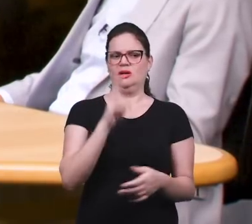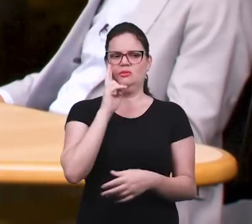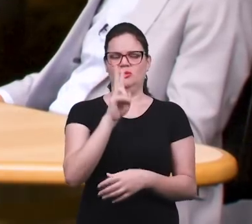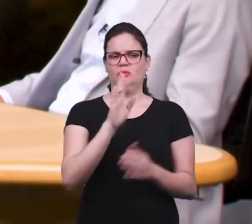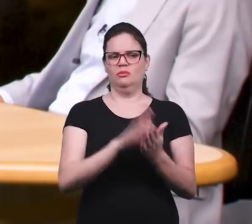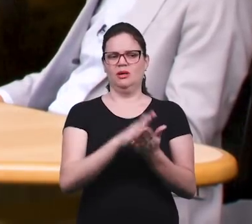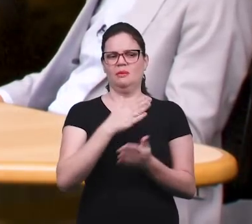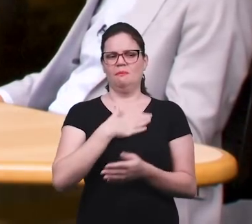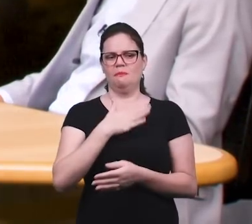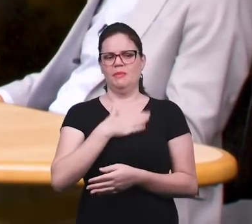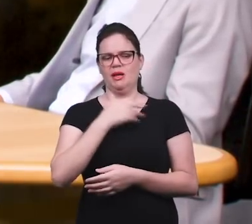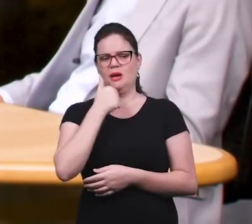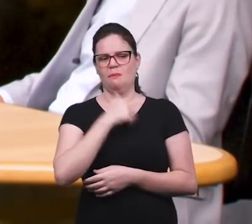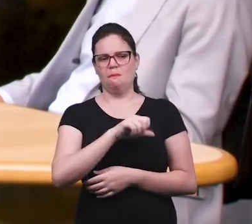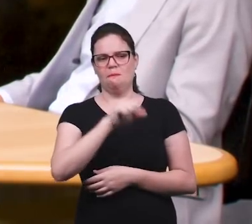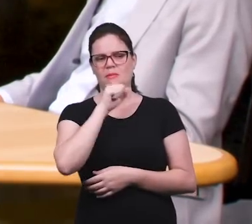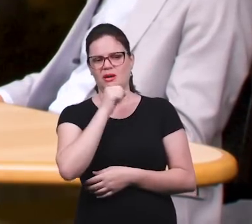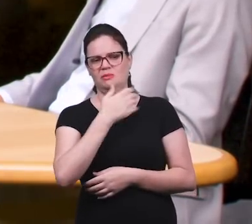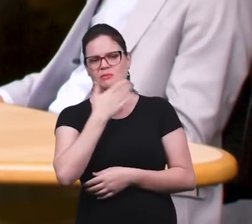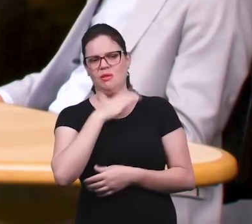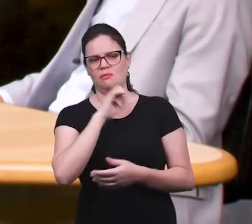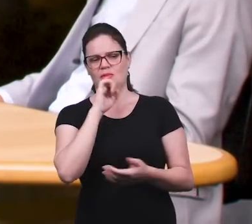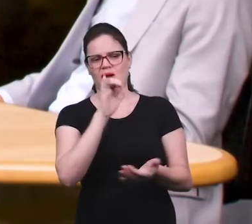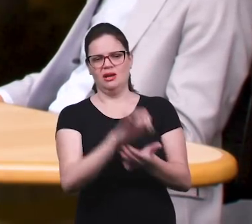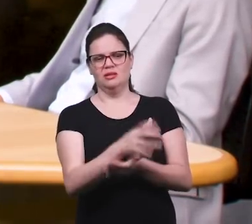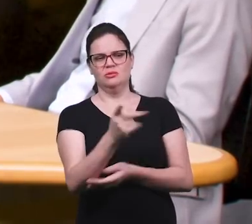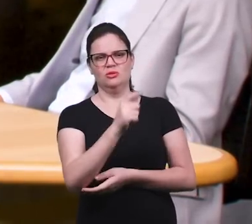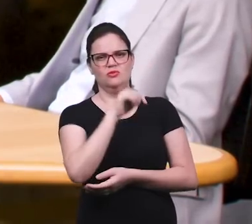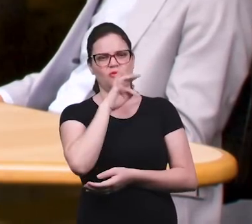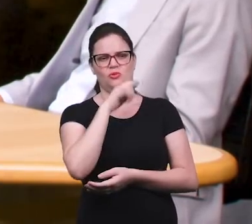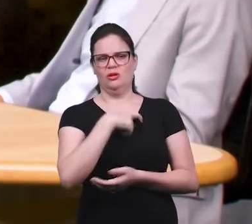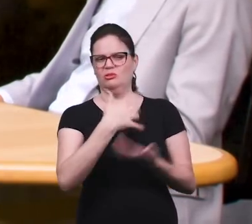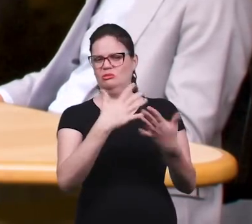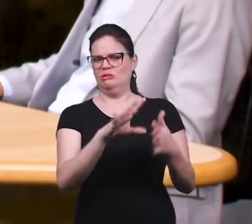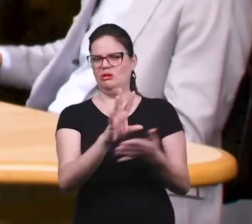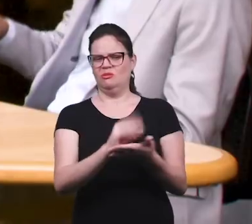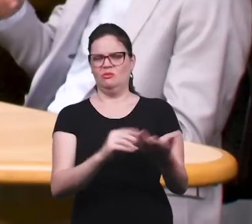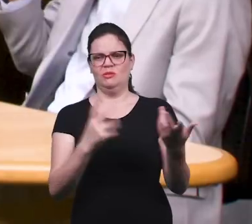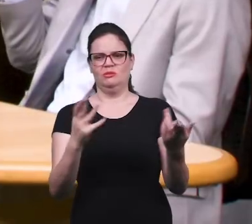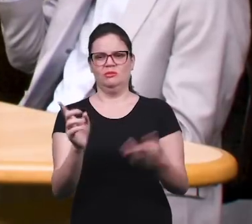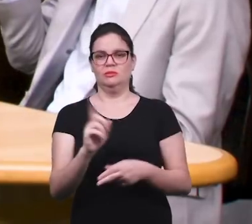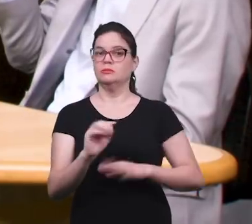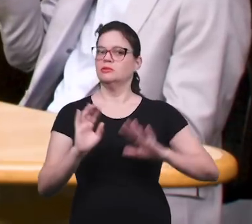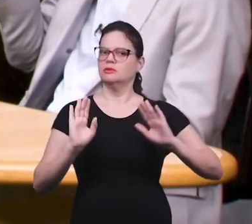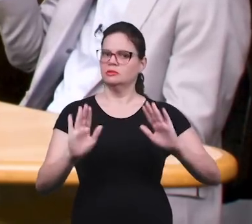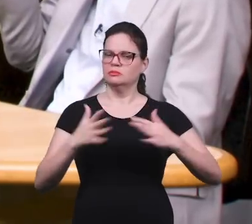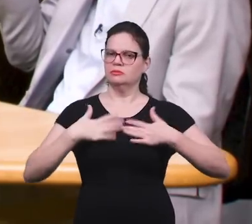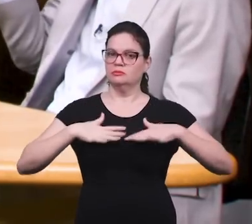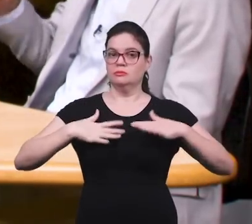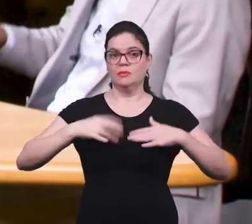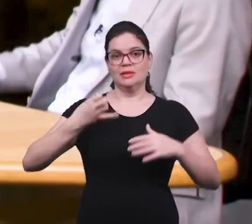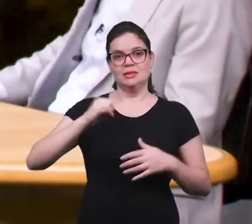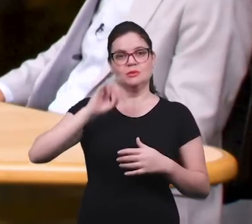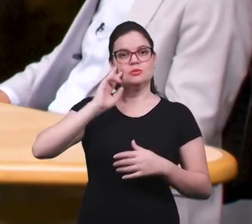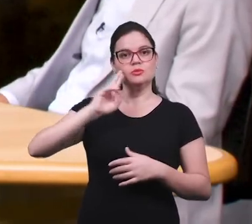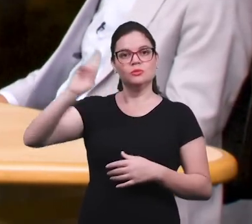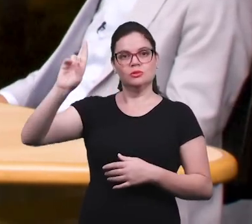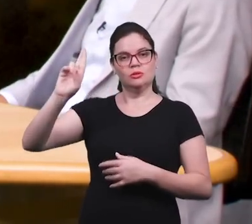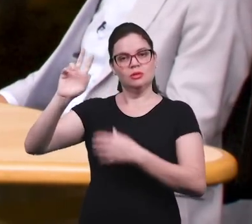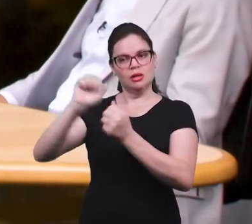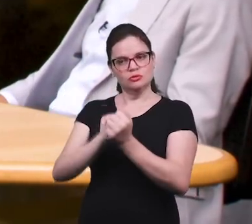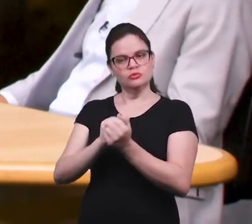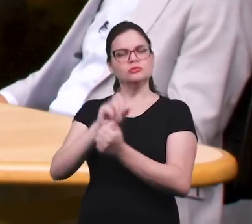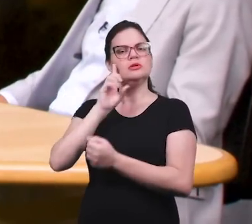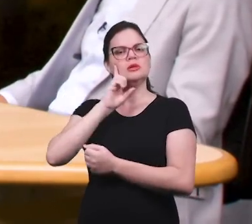que minha mãe ou meu pai viveu, eu não quero passar por isso. Não saiba de uma coisa, se o Senhor estiver no controle, Deus tem